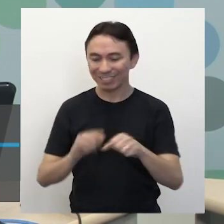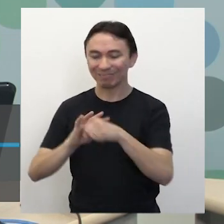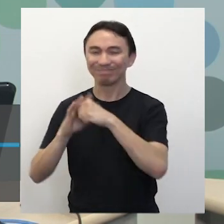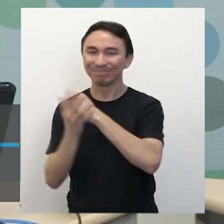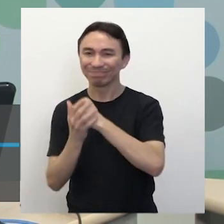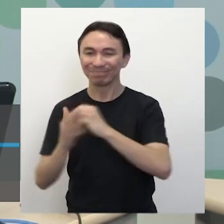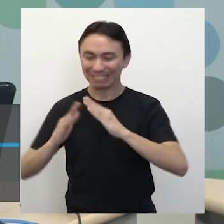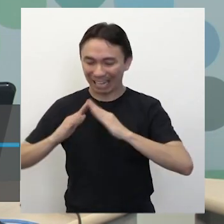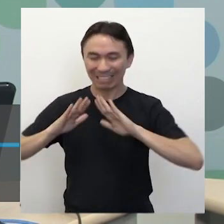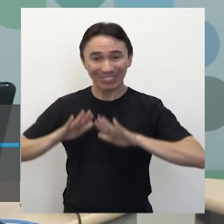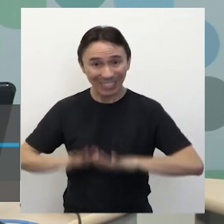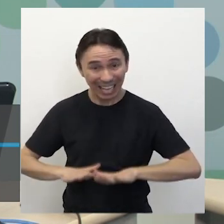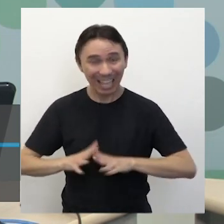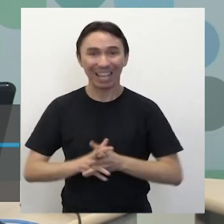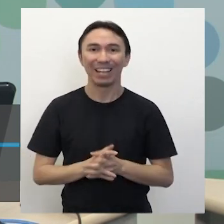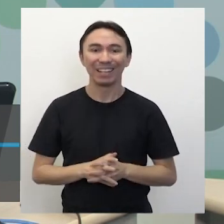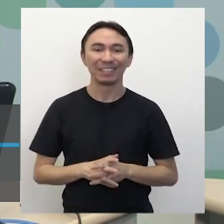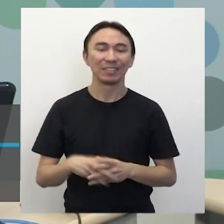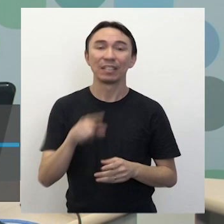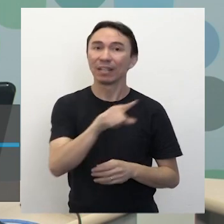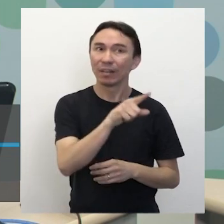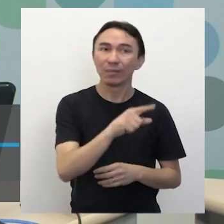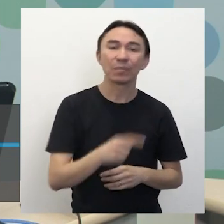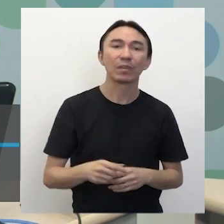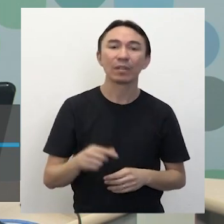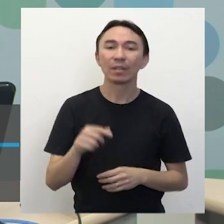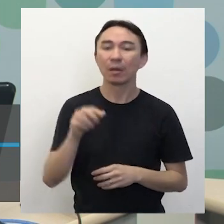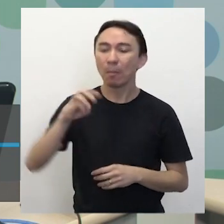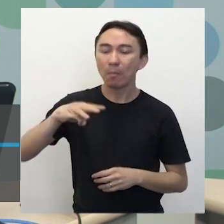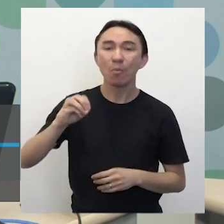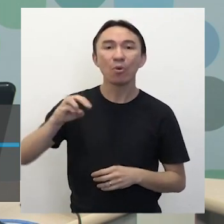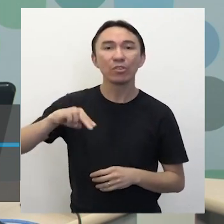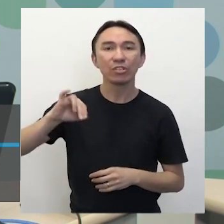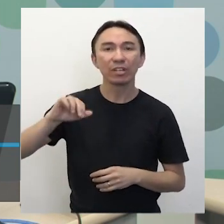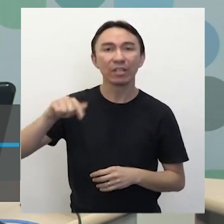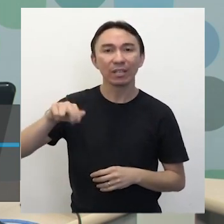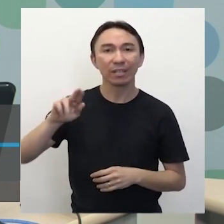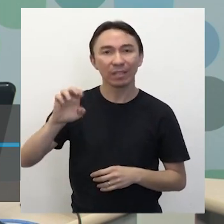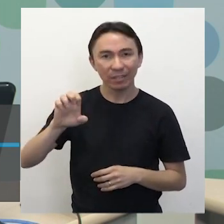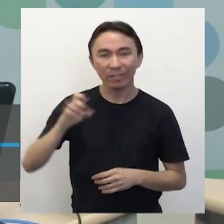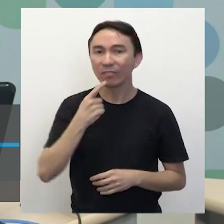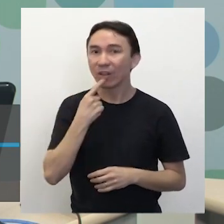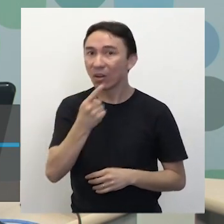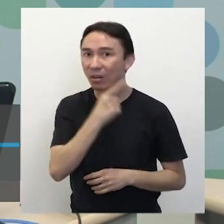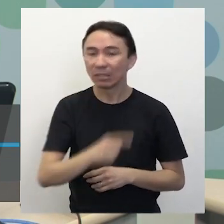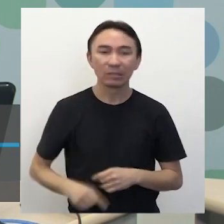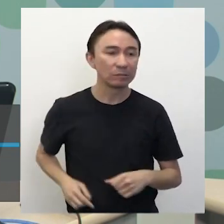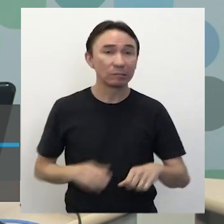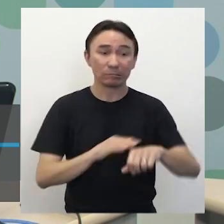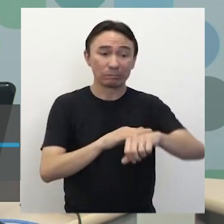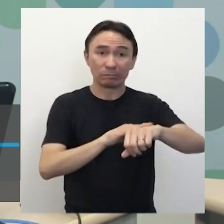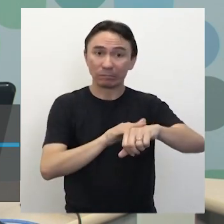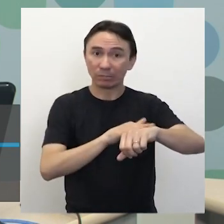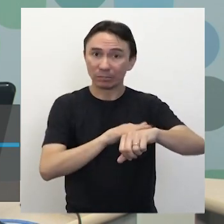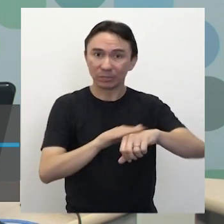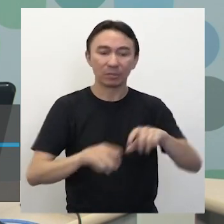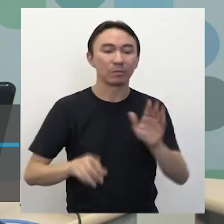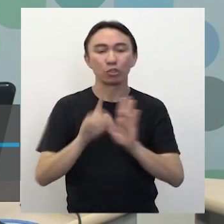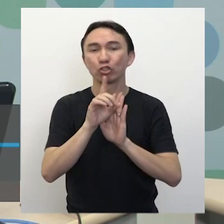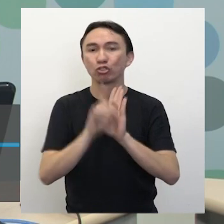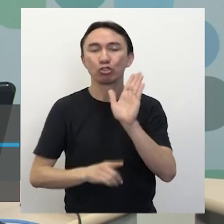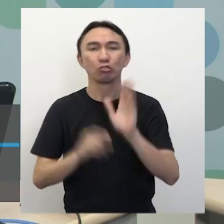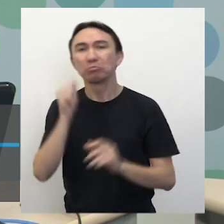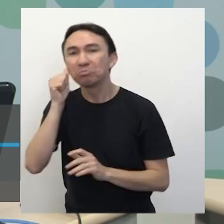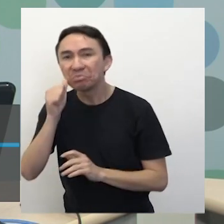falou racismo, eu não achei o nome, Monique falou racismo, direito das mulheres, a Bianca, e assim vai,